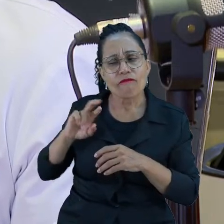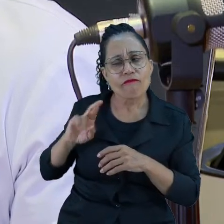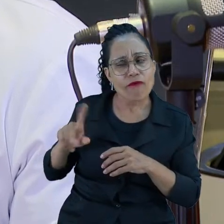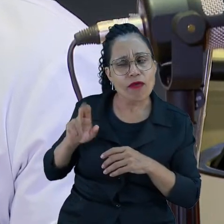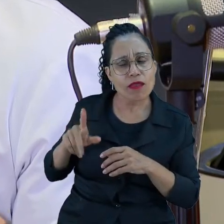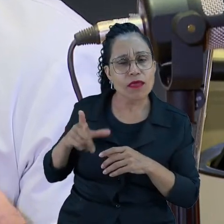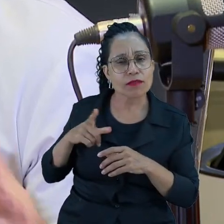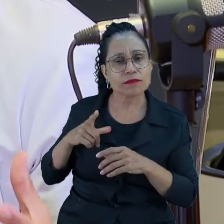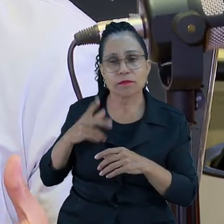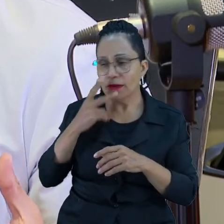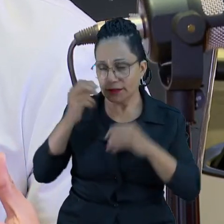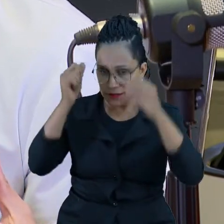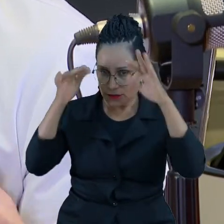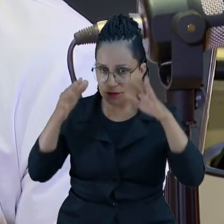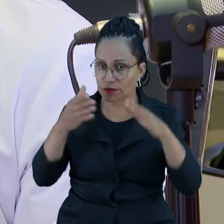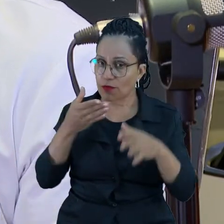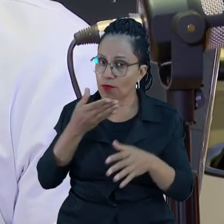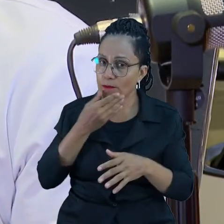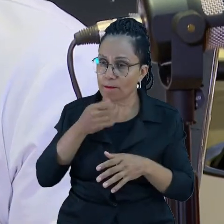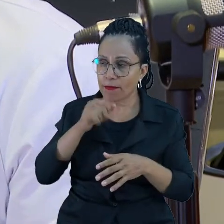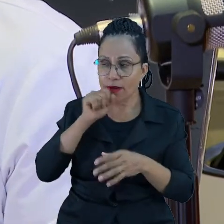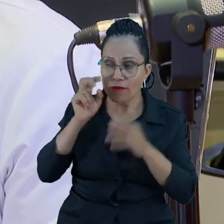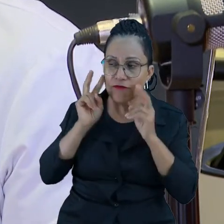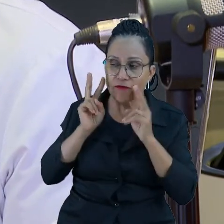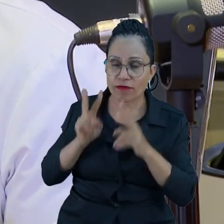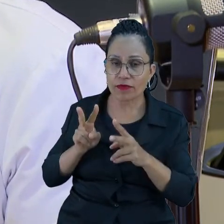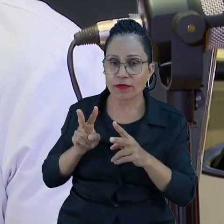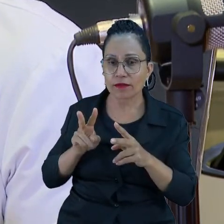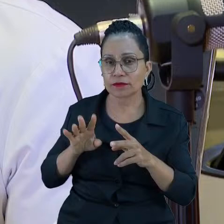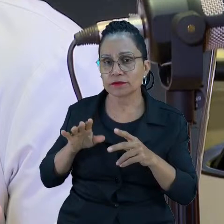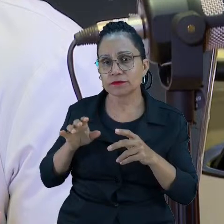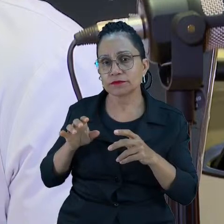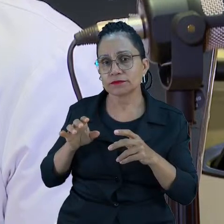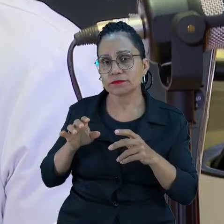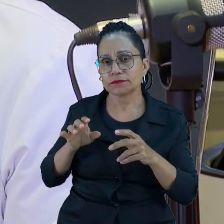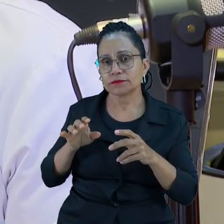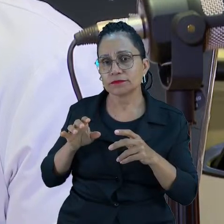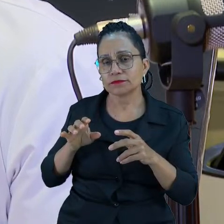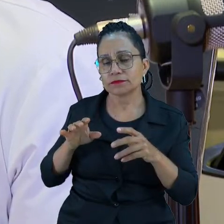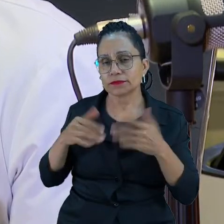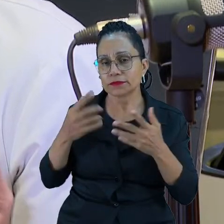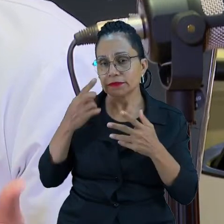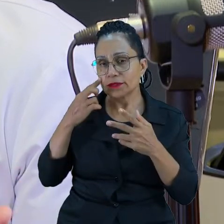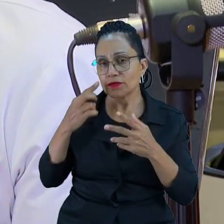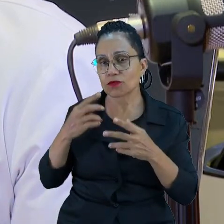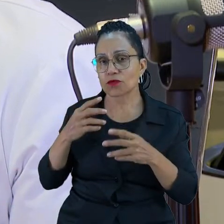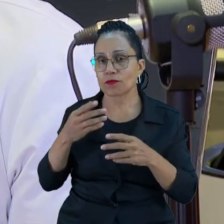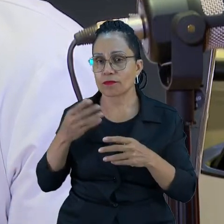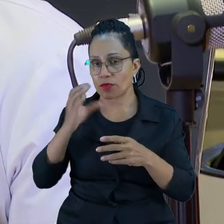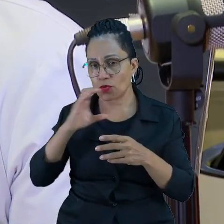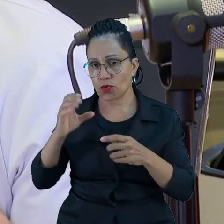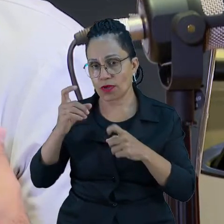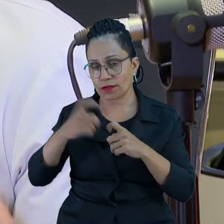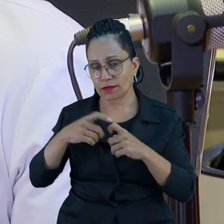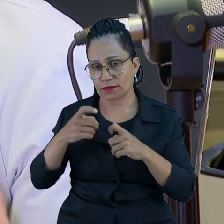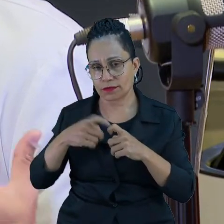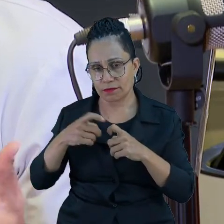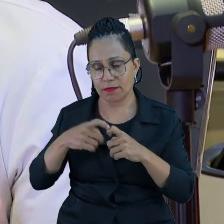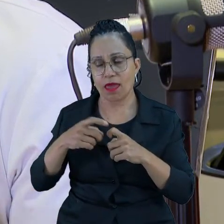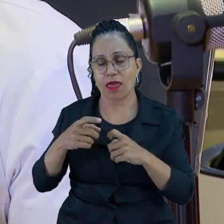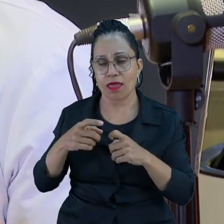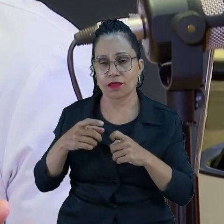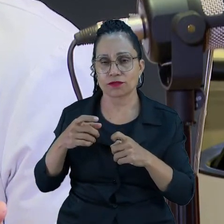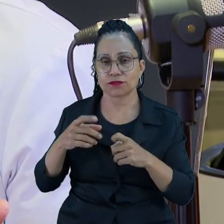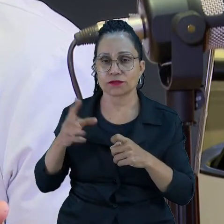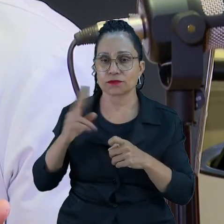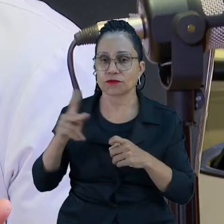quem é pai sabe que a gente se vê nos filhos, né? E meu cunhado é médico, a professora, várias pessoas que são